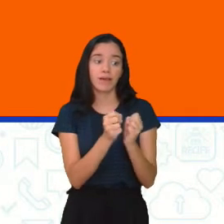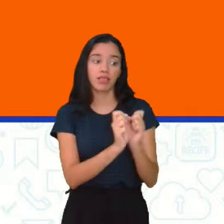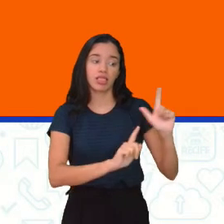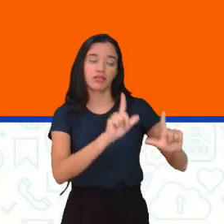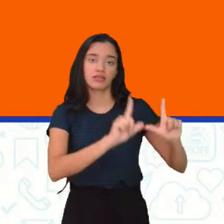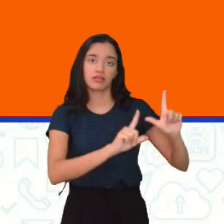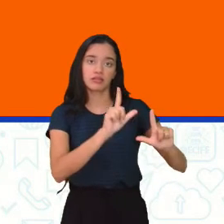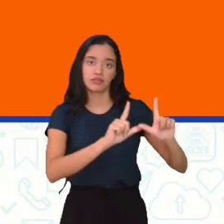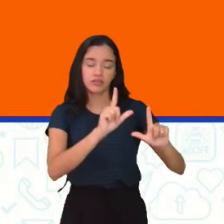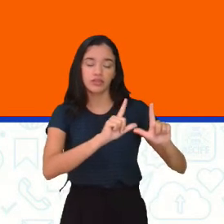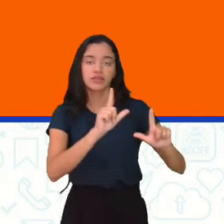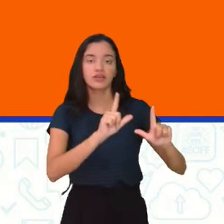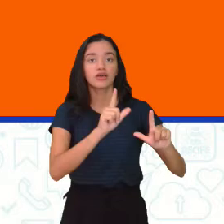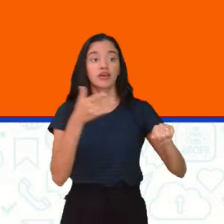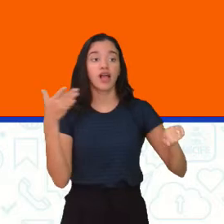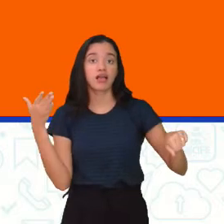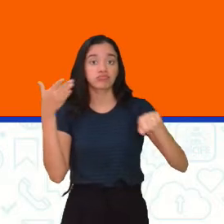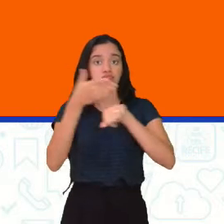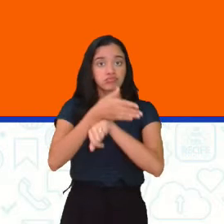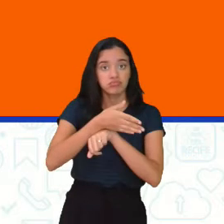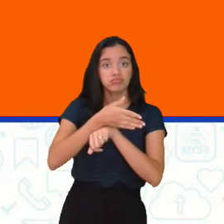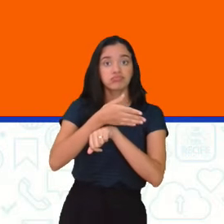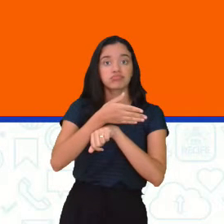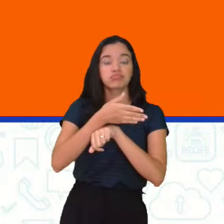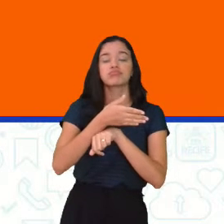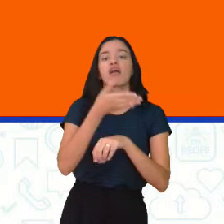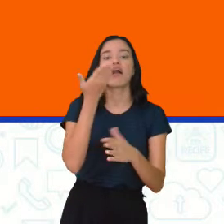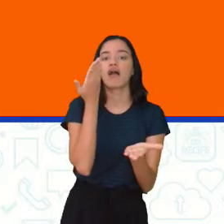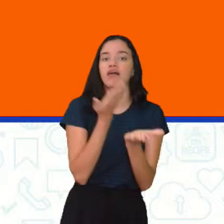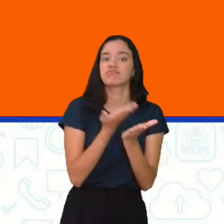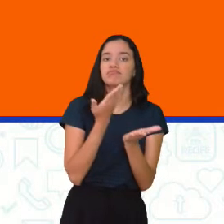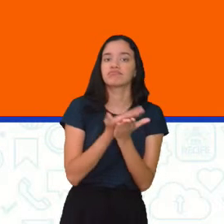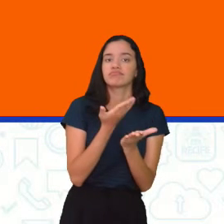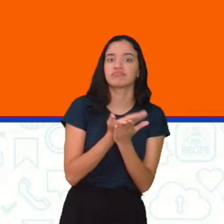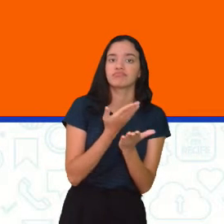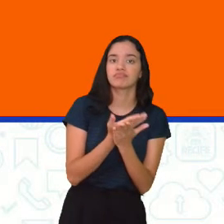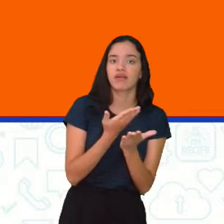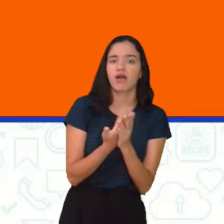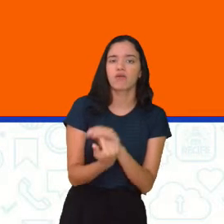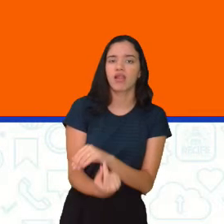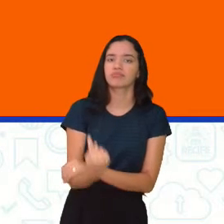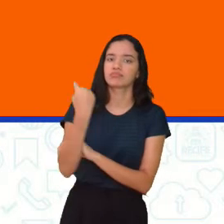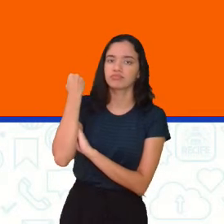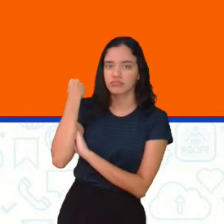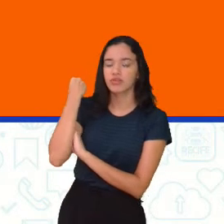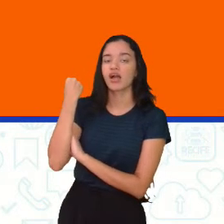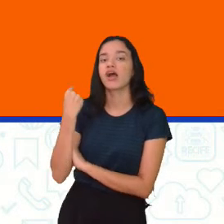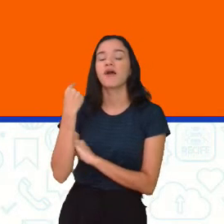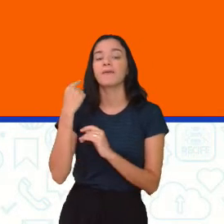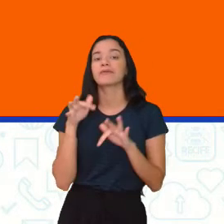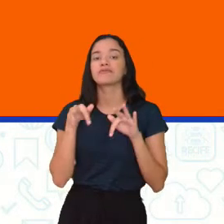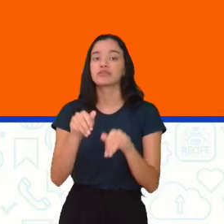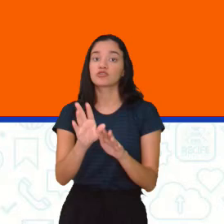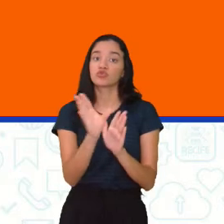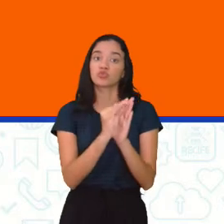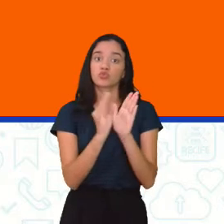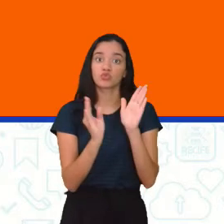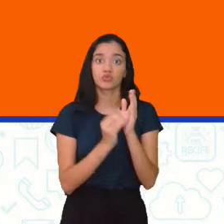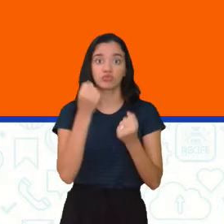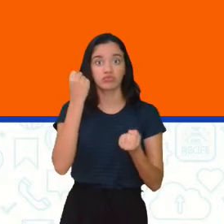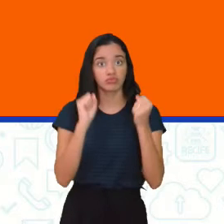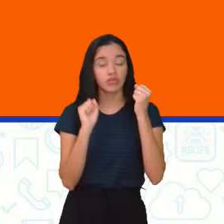você vai ser direcionado ou direcionada para a aula passada, né? Para o encerramento aí do conteúdo de